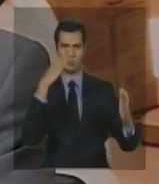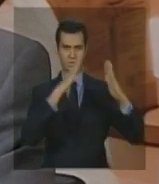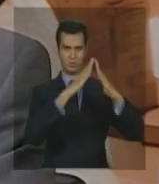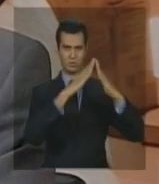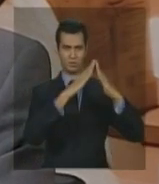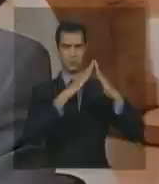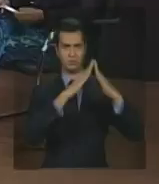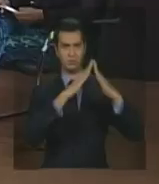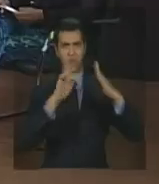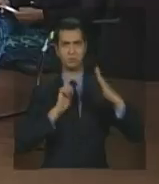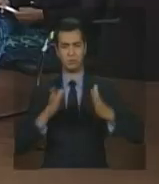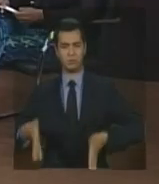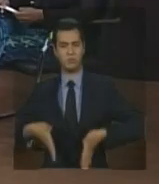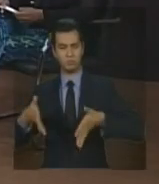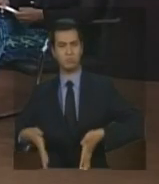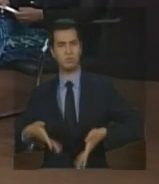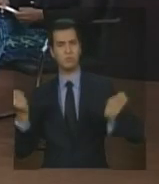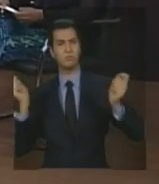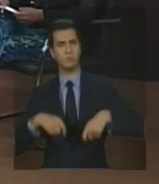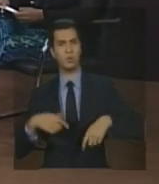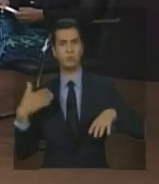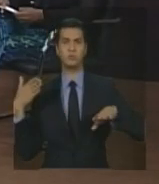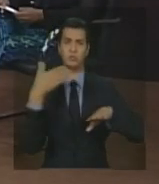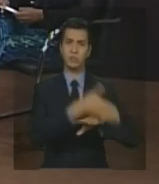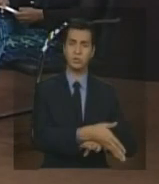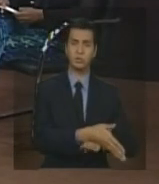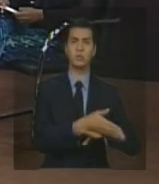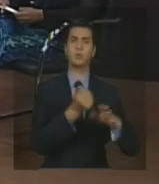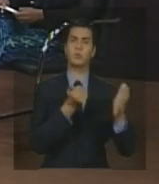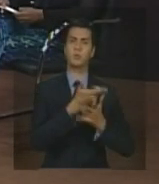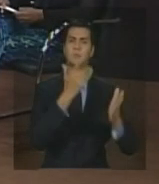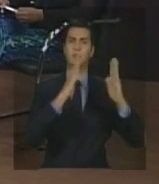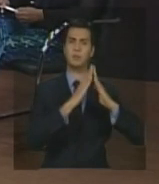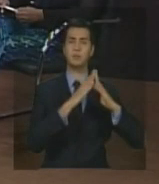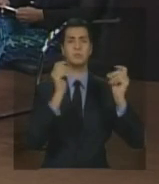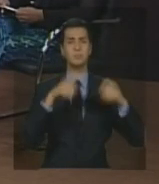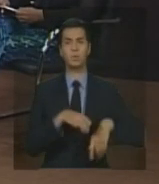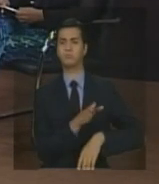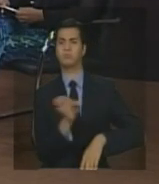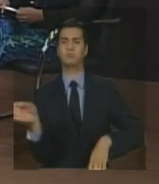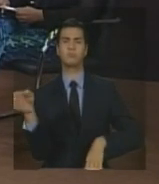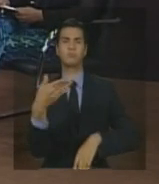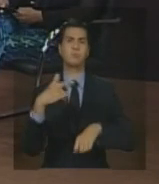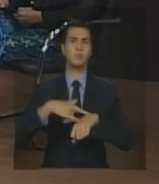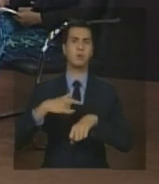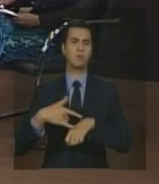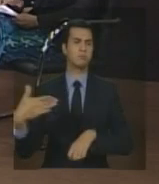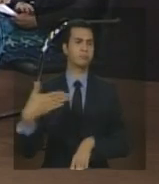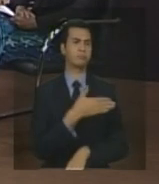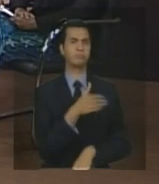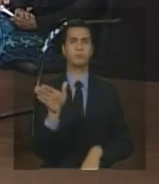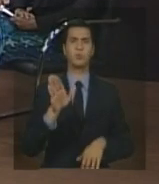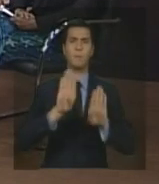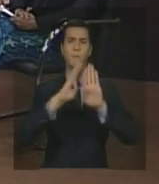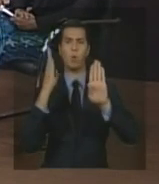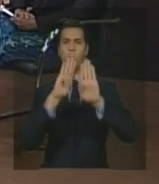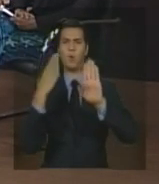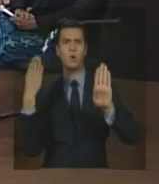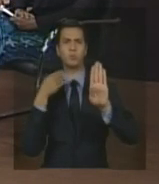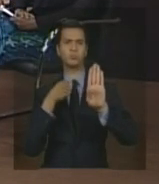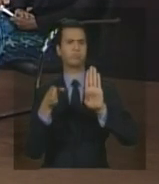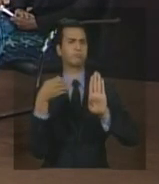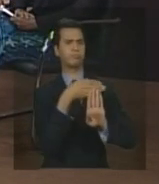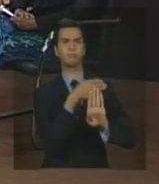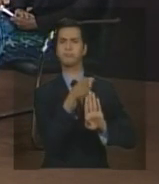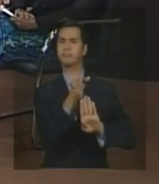aqui, que possa transitar dentro dessa moradia, que possa ir ao banheiro, passando em todas as portas, estando em todos